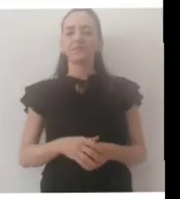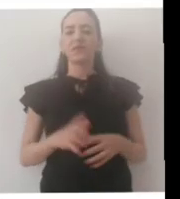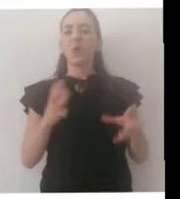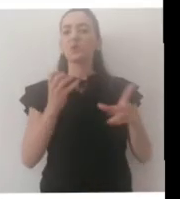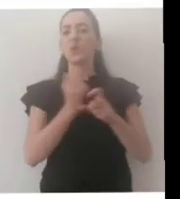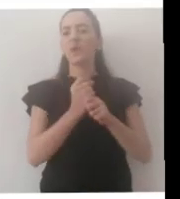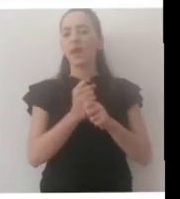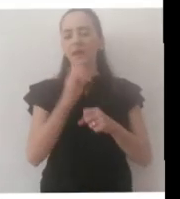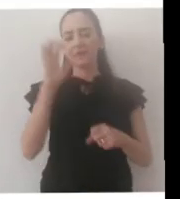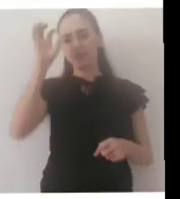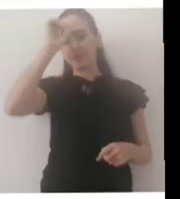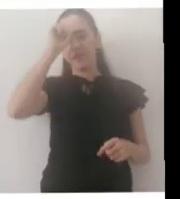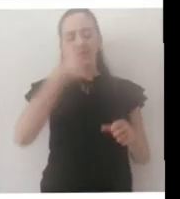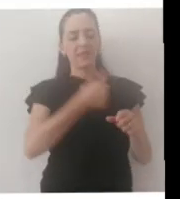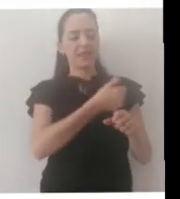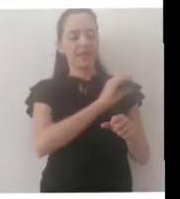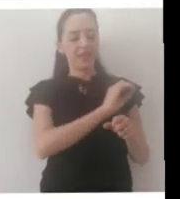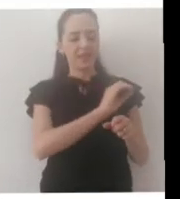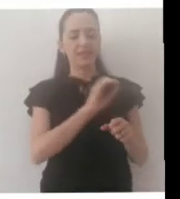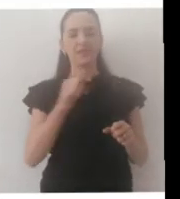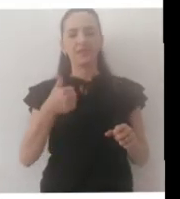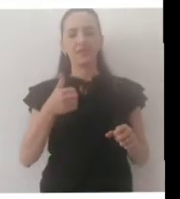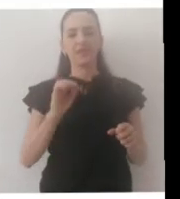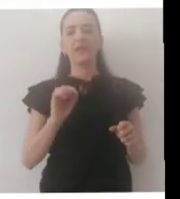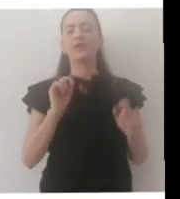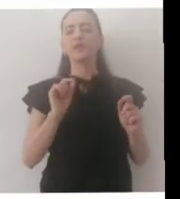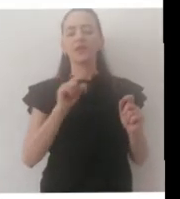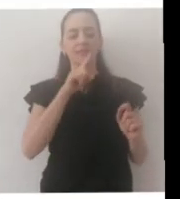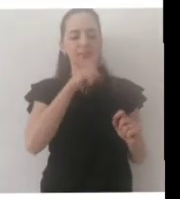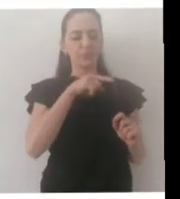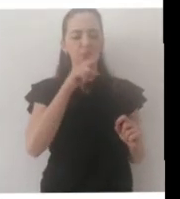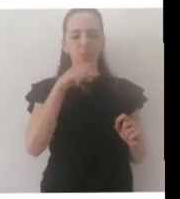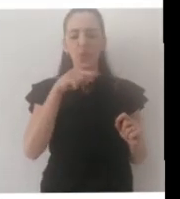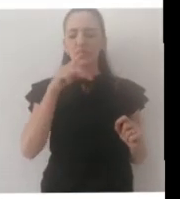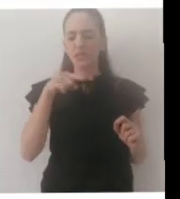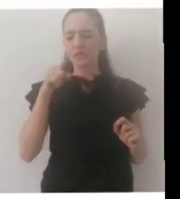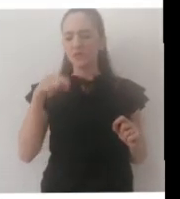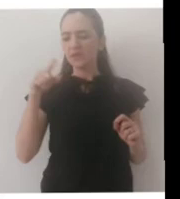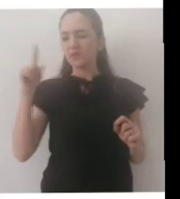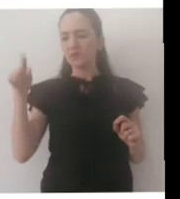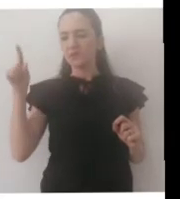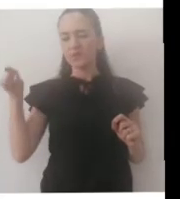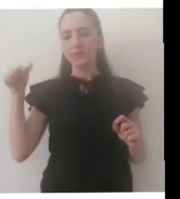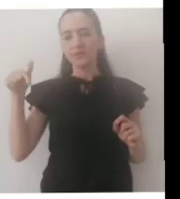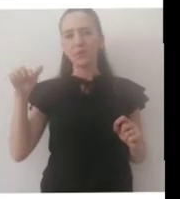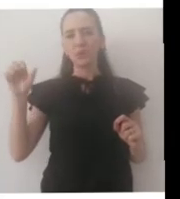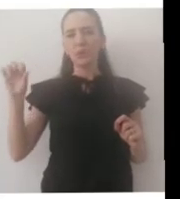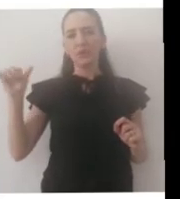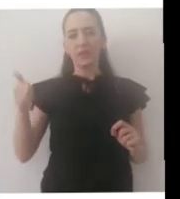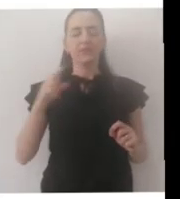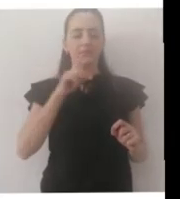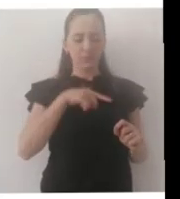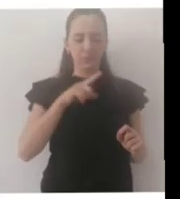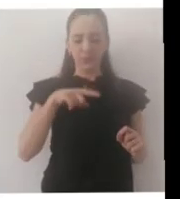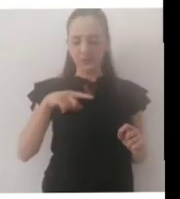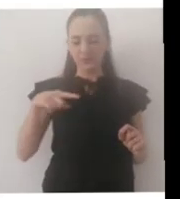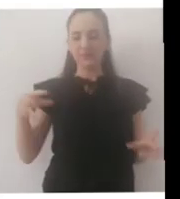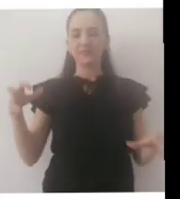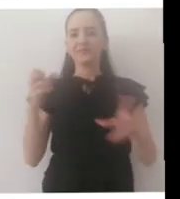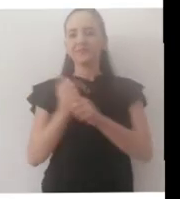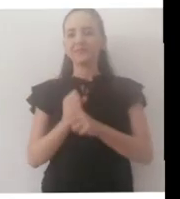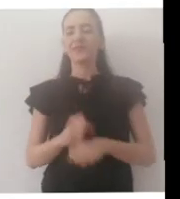a criança aprender a fazer um tipo de continha de um jeito, ou seja, somar 10 pirulitos mais 10 fazendo